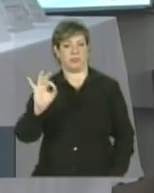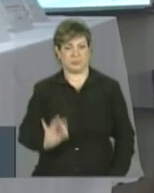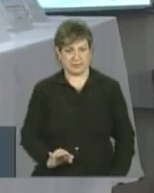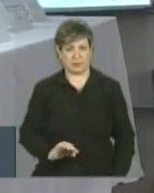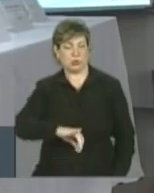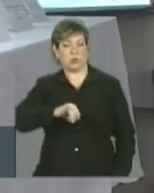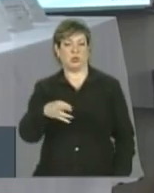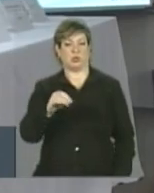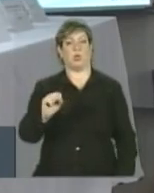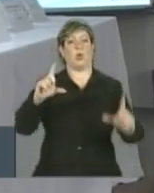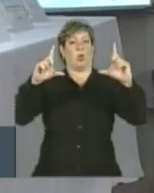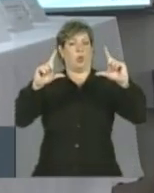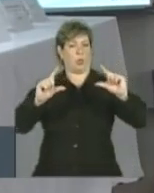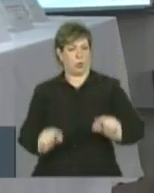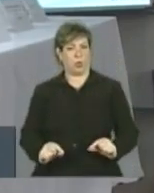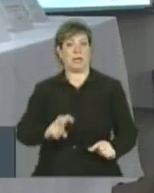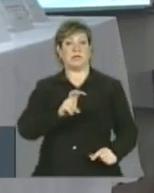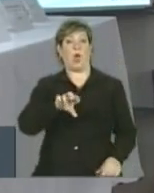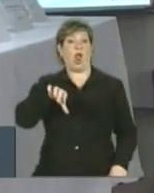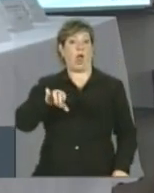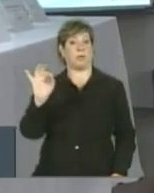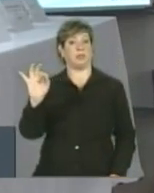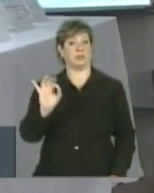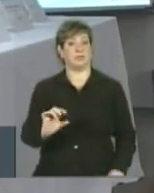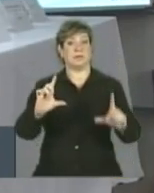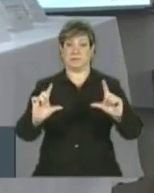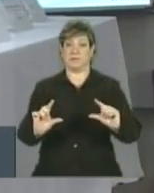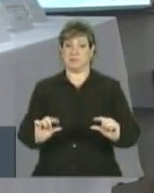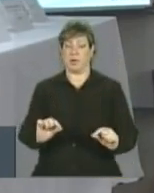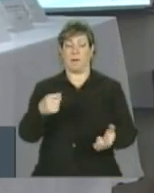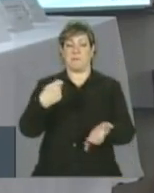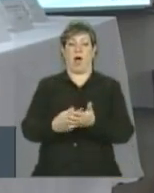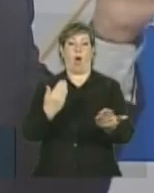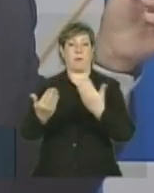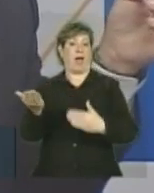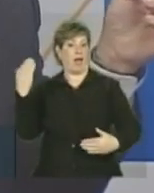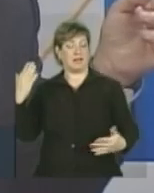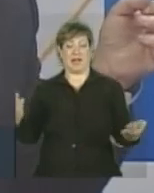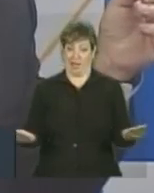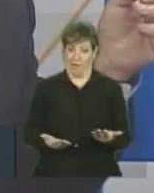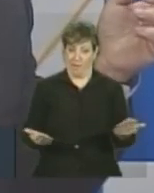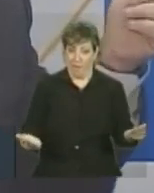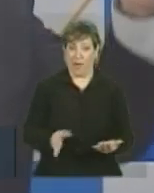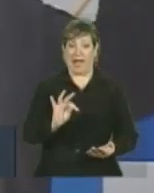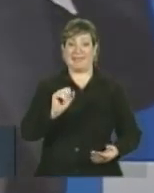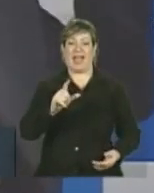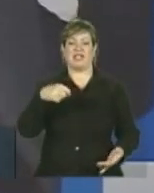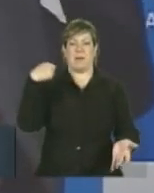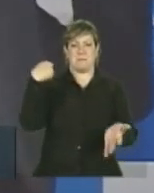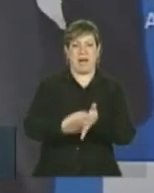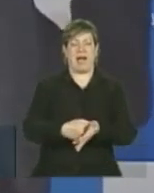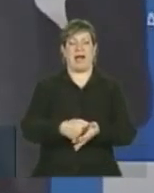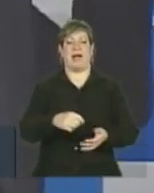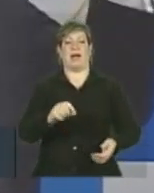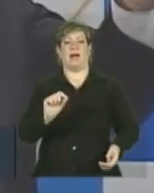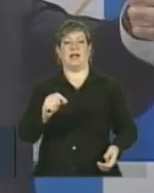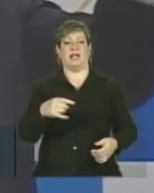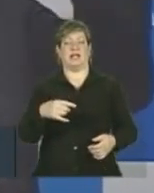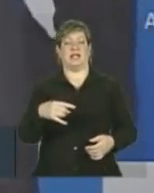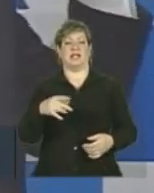4,27% de juros, uma redução de 59% dos juros que se pagava antes. Então, esse cidadão já está pagando desde